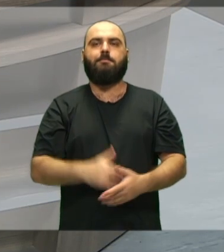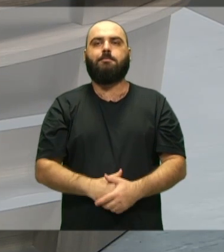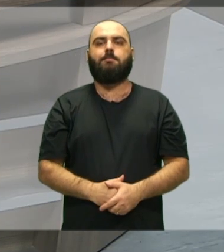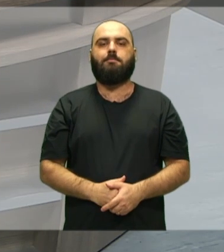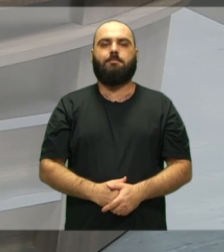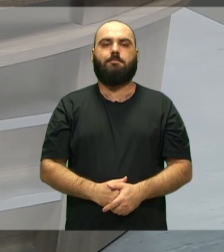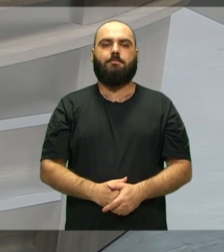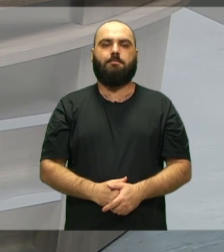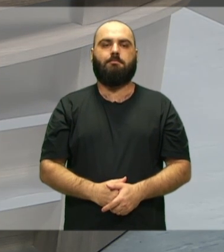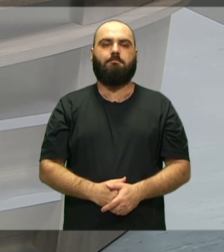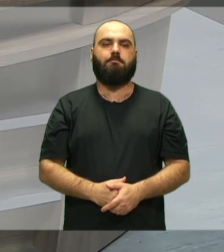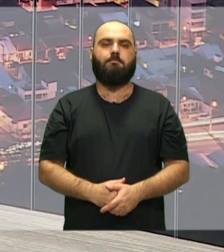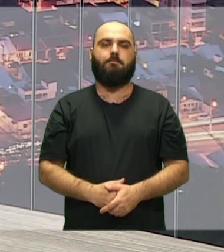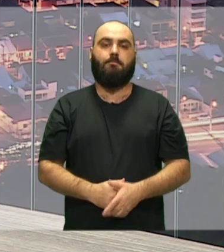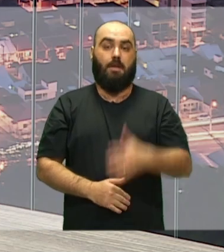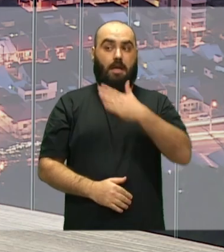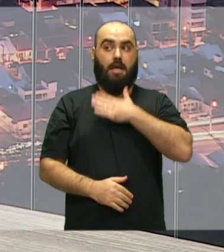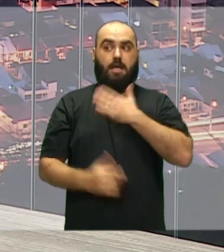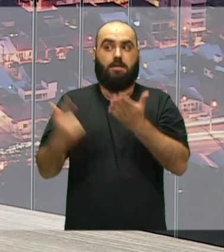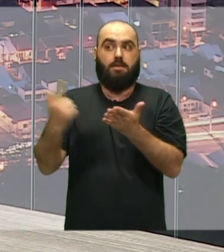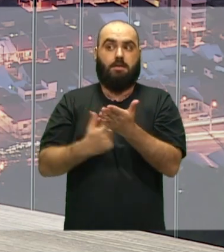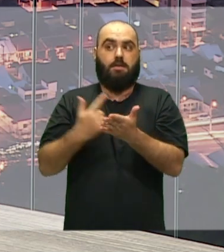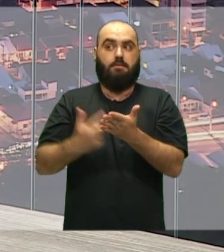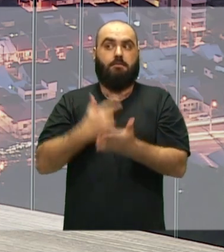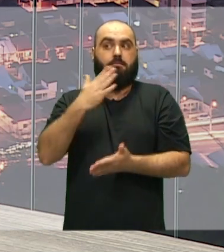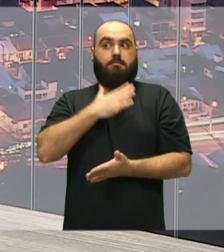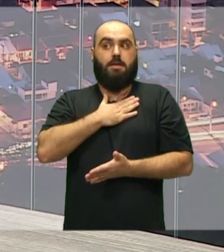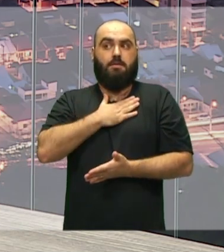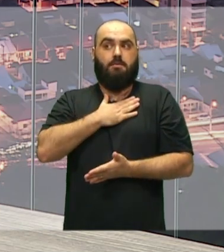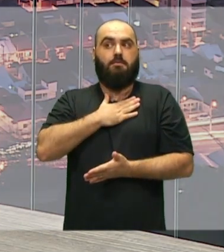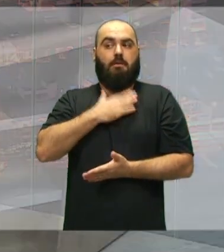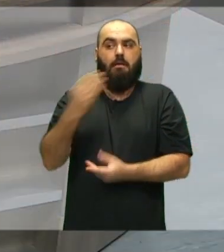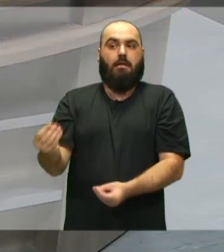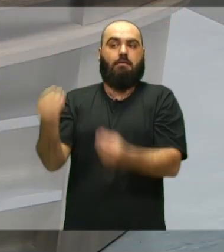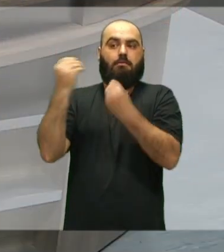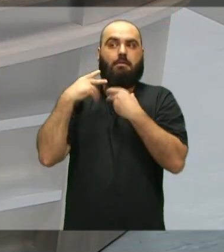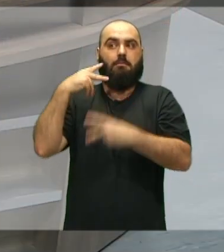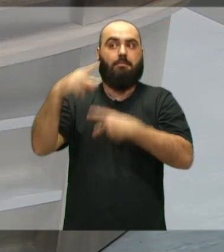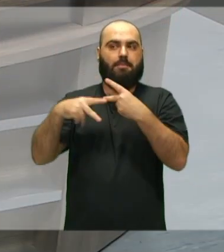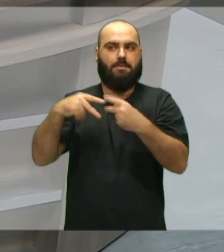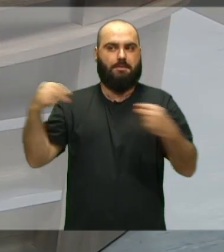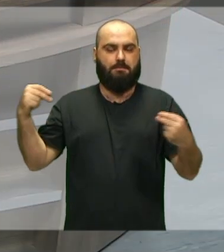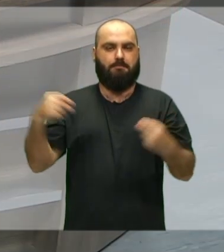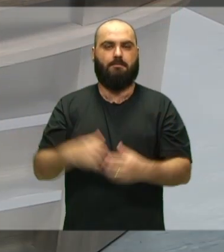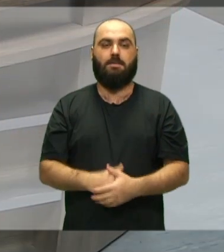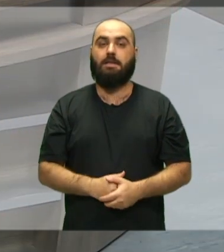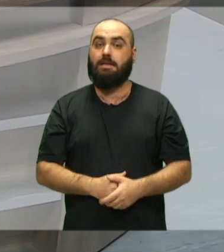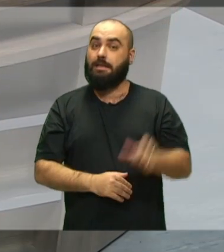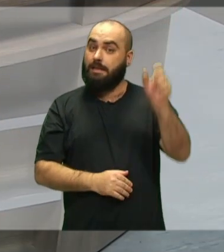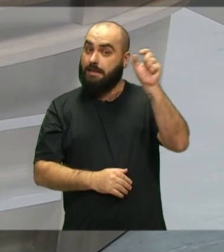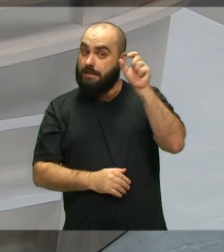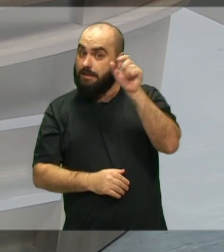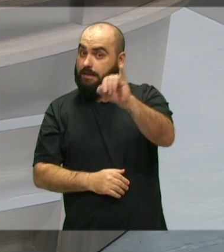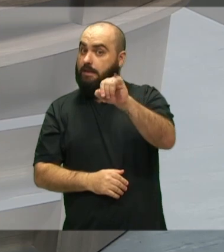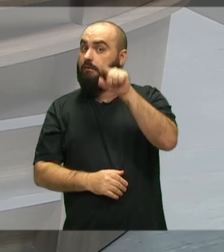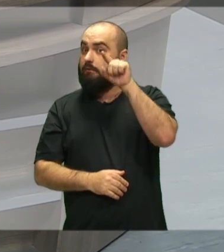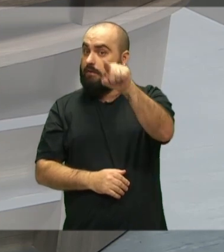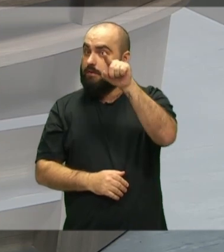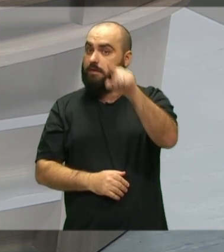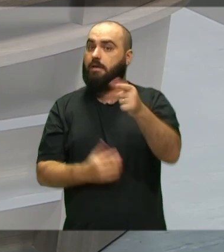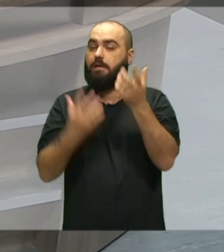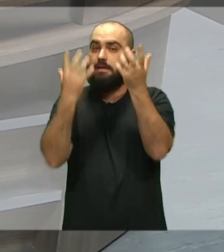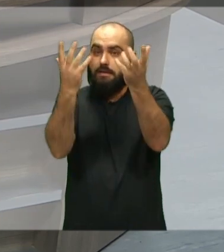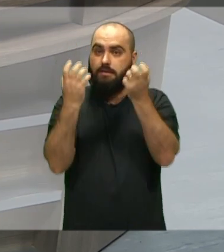estou encantada com o livro, esse aqui é meu, que eu ganhei do Thales. Mas se você quiser ter uma